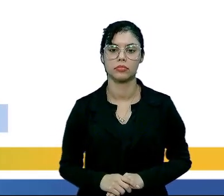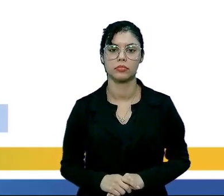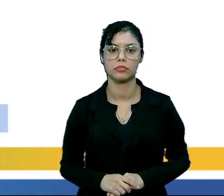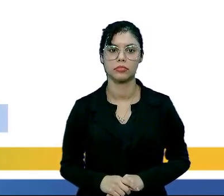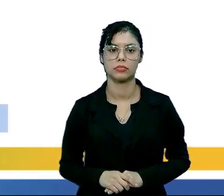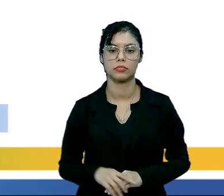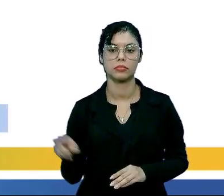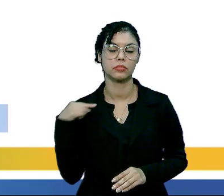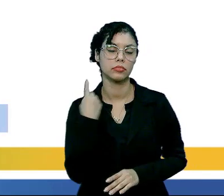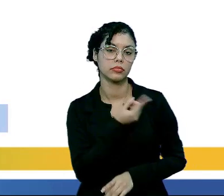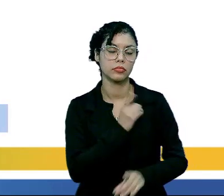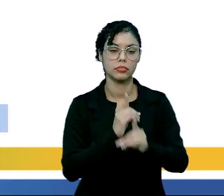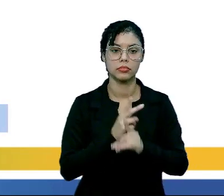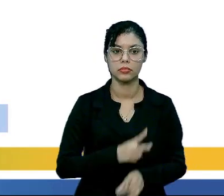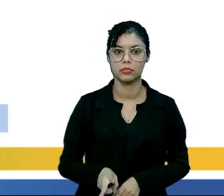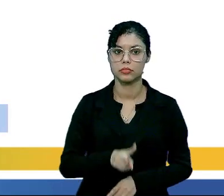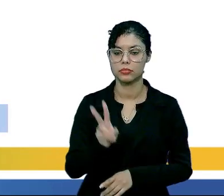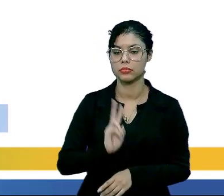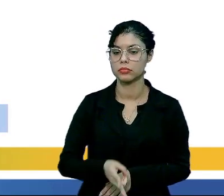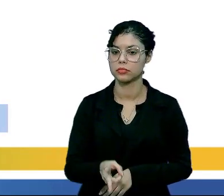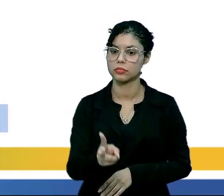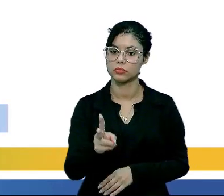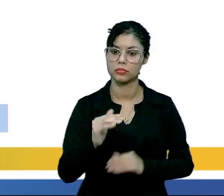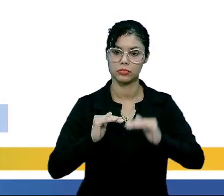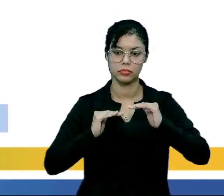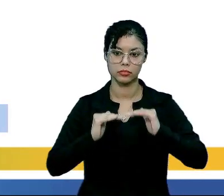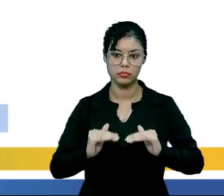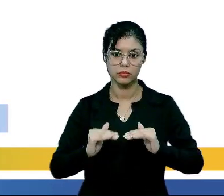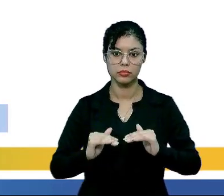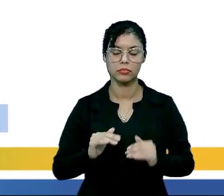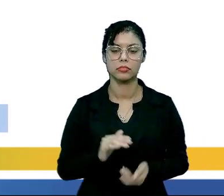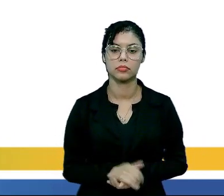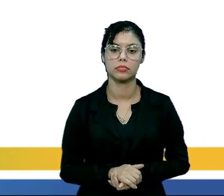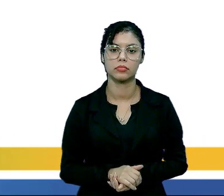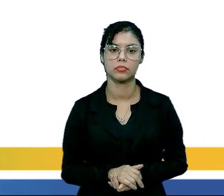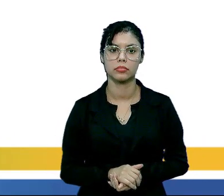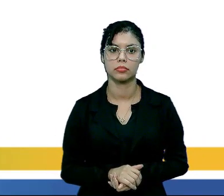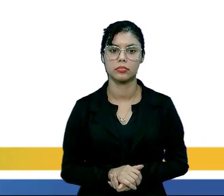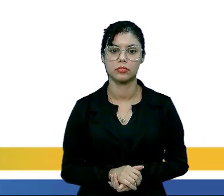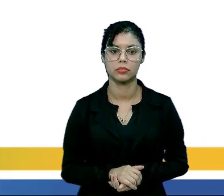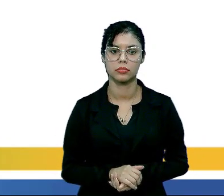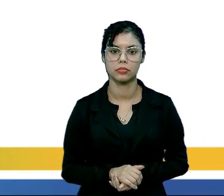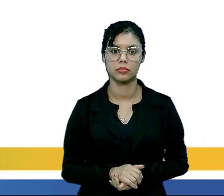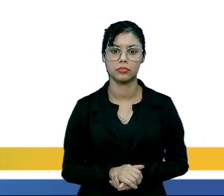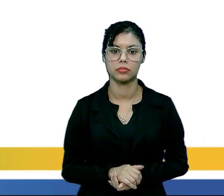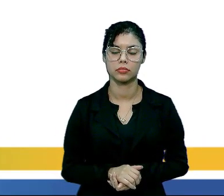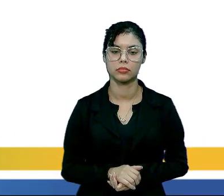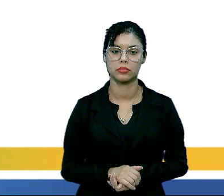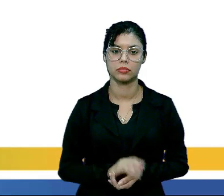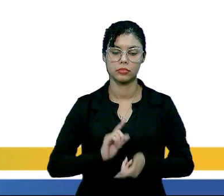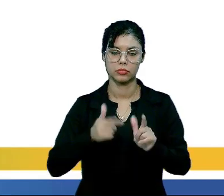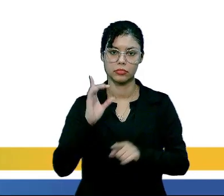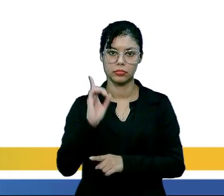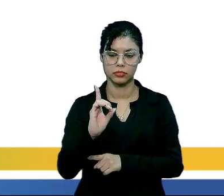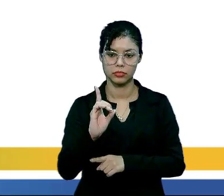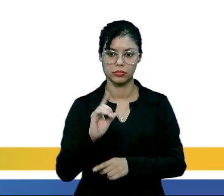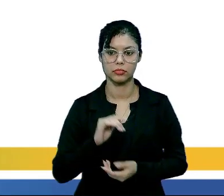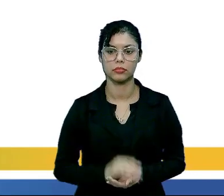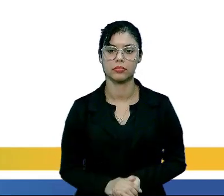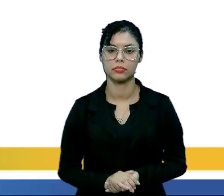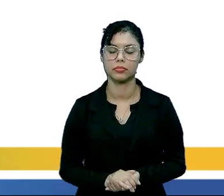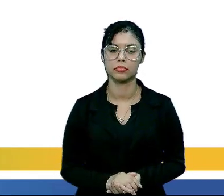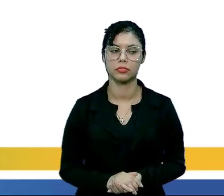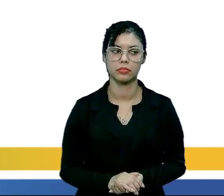16,2. Então, nós descobrimos o valor da constante de equilíbrio, 16,2. Então, o nosso gabarito, letra